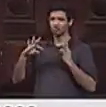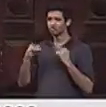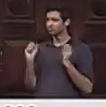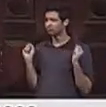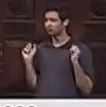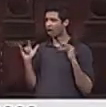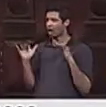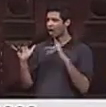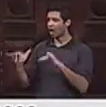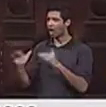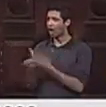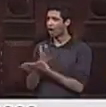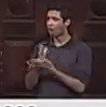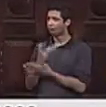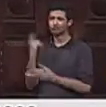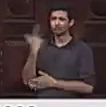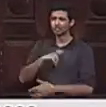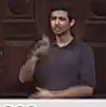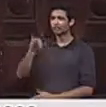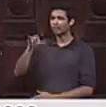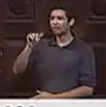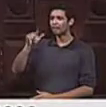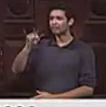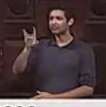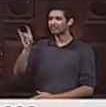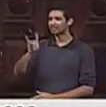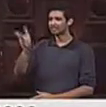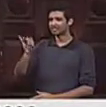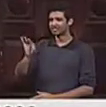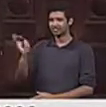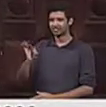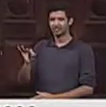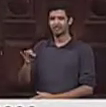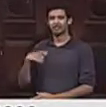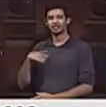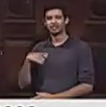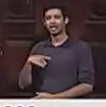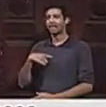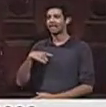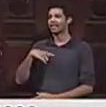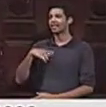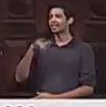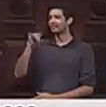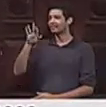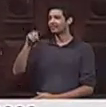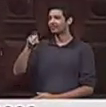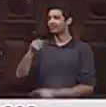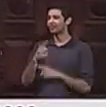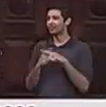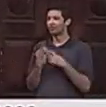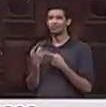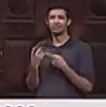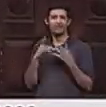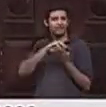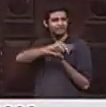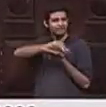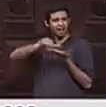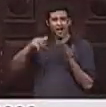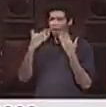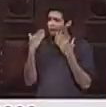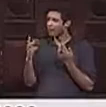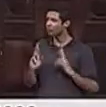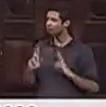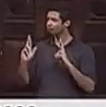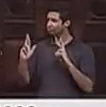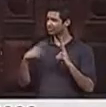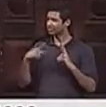representações de bolsistas e de estudantes de pós-graduação, Fiocruz, enfim, então, uma ampla representação do campo